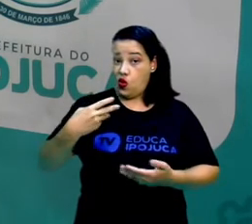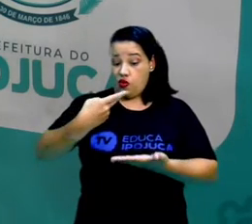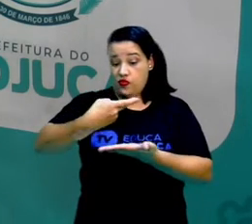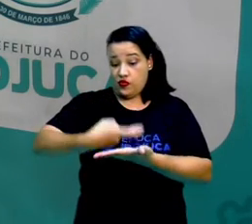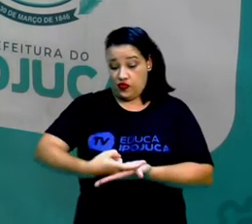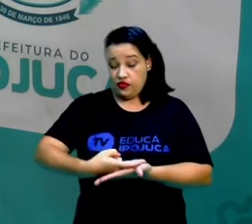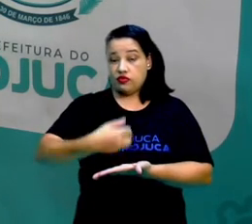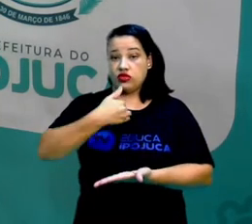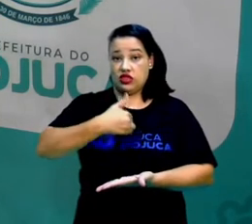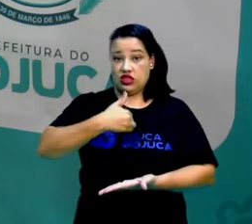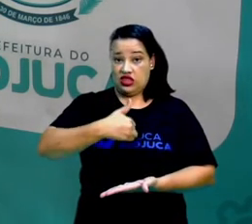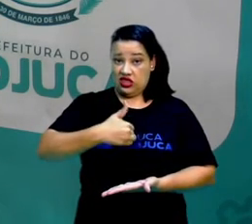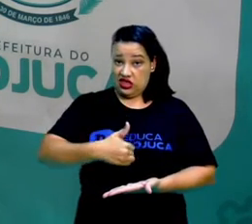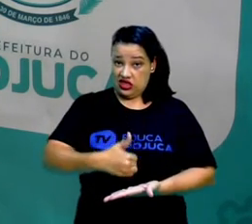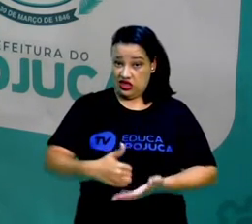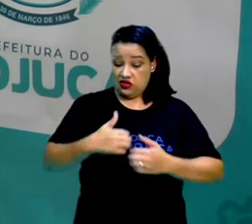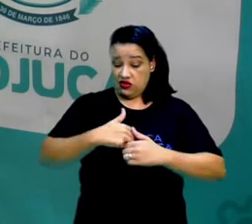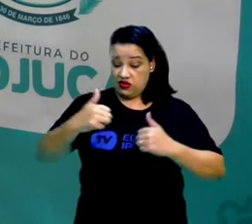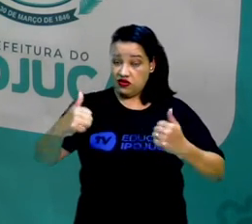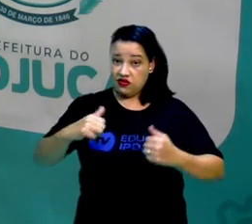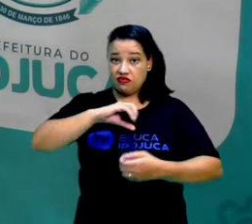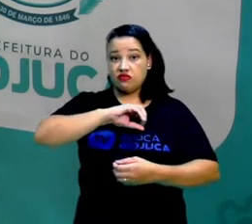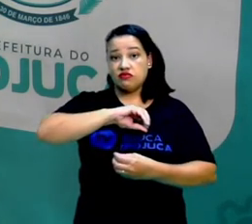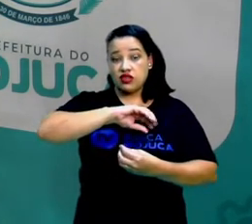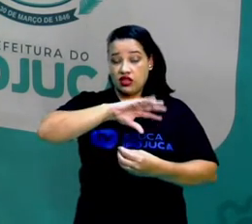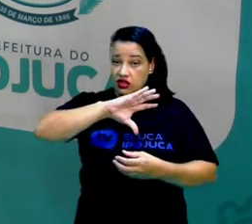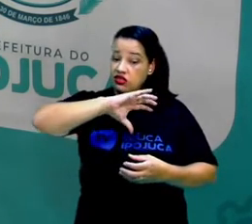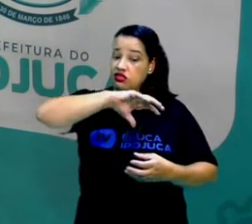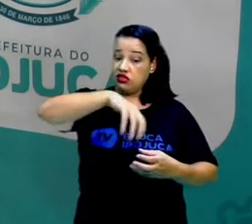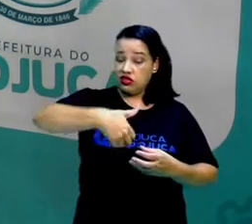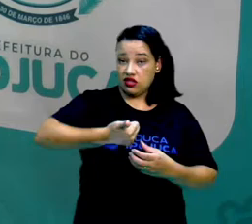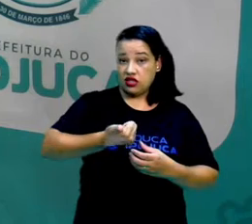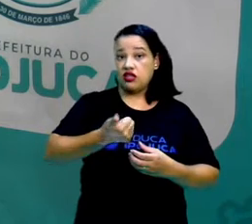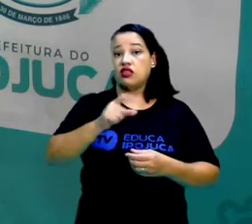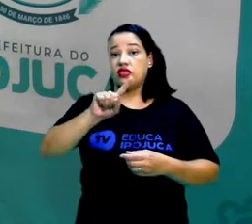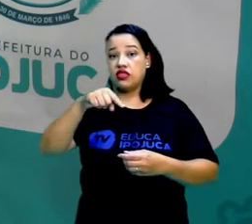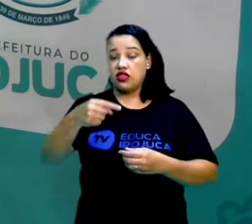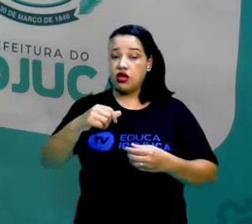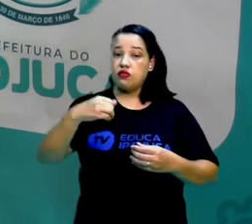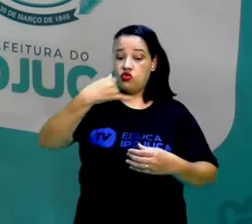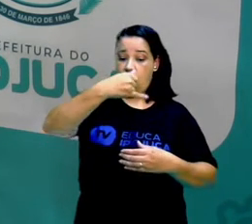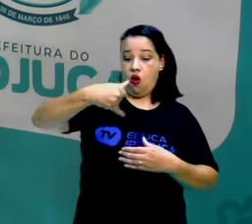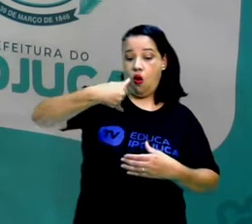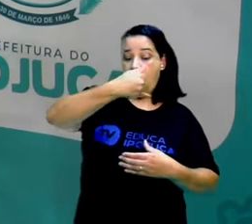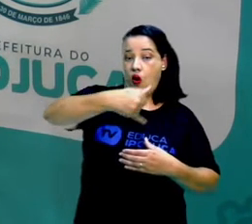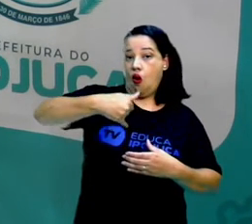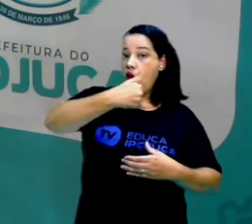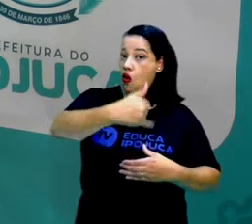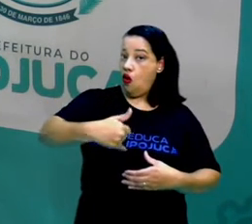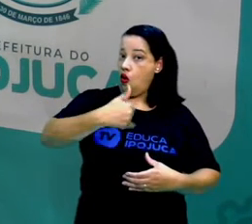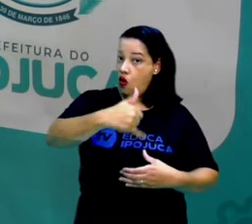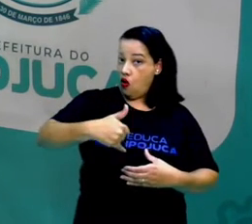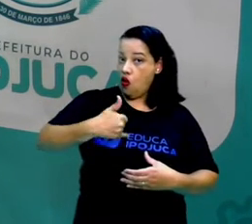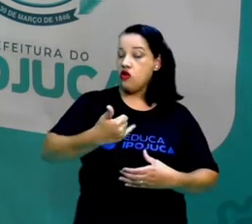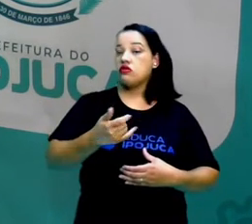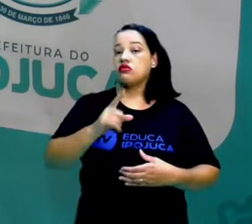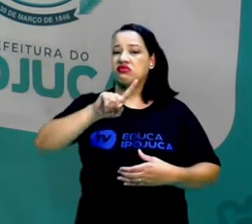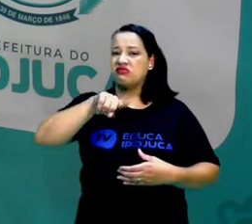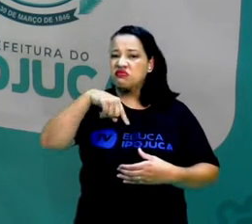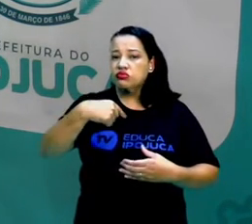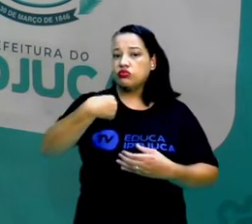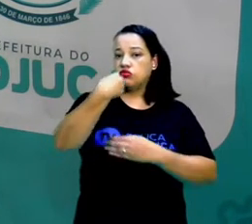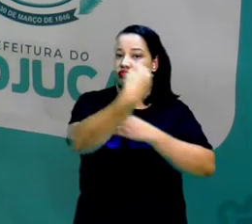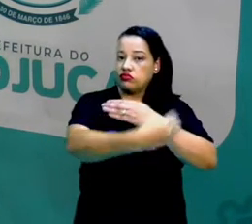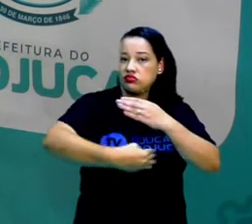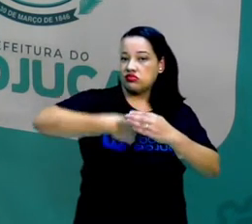passava é óleos e perfumes enfaixava o corpo das pessoas depois que ela tomou rir e esse fazer com que você